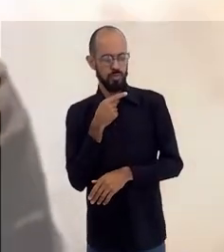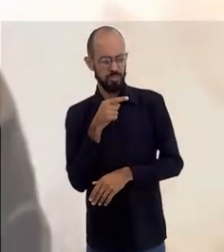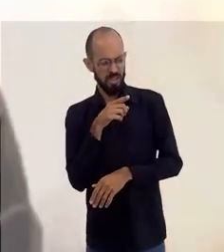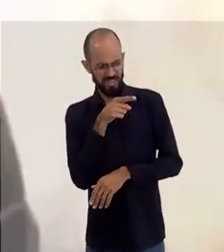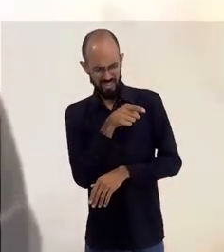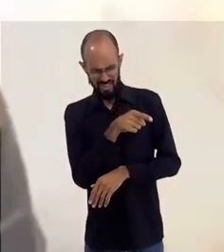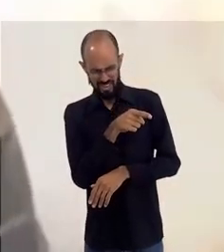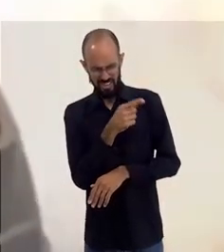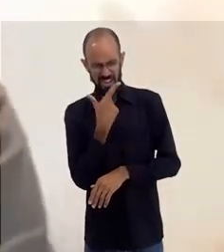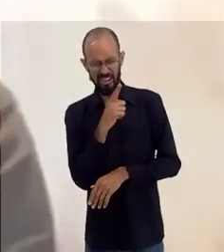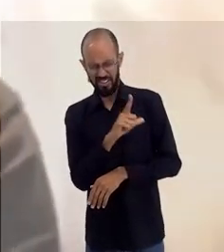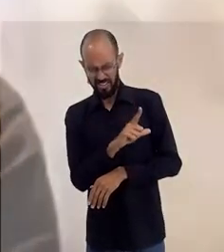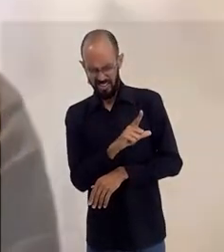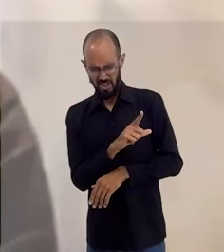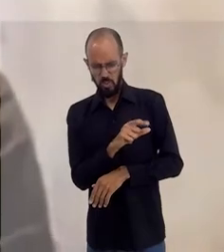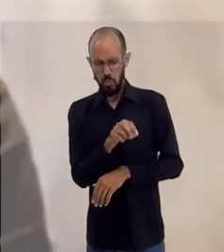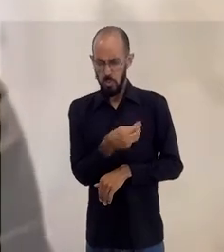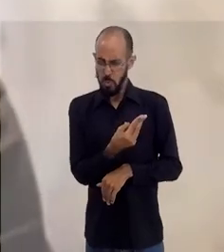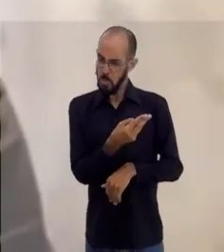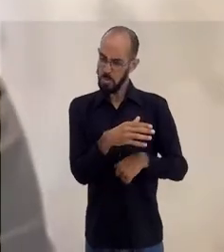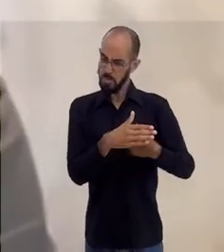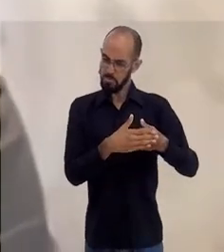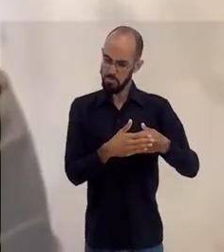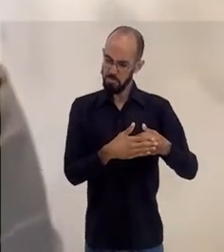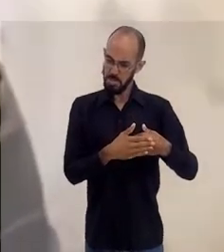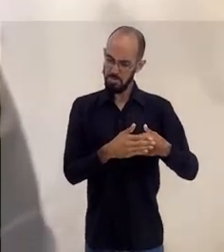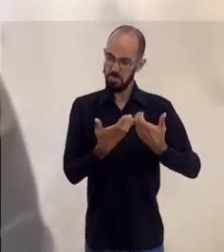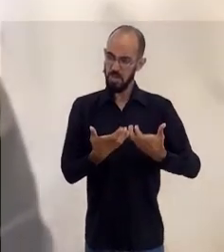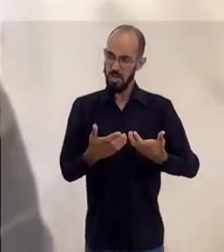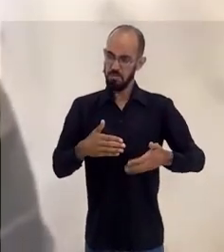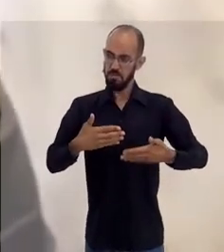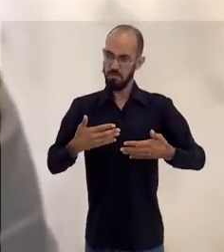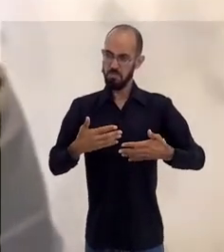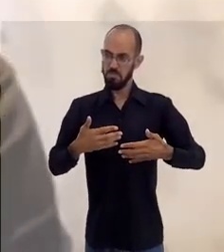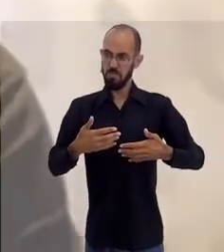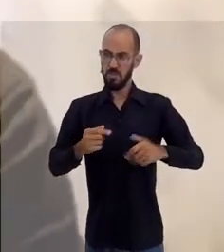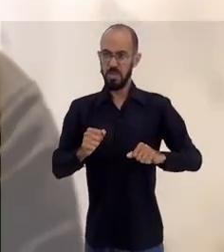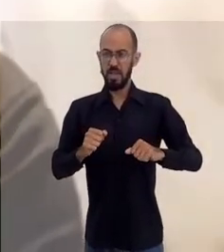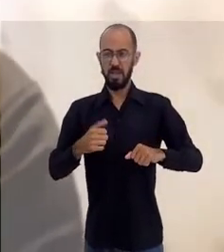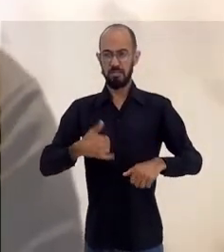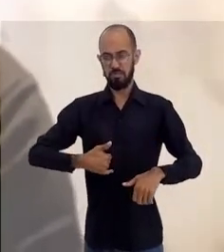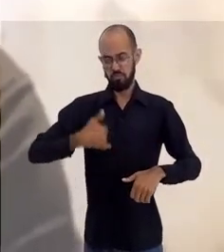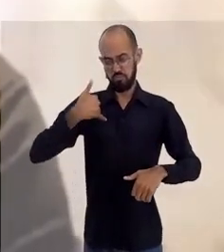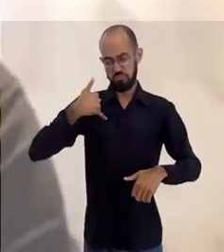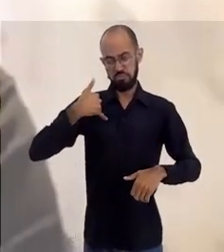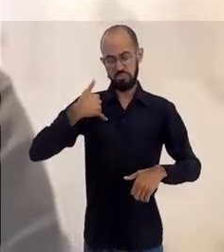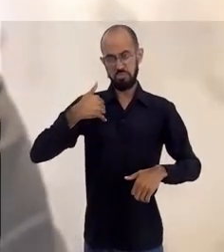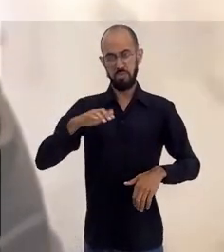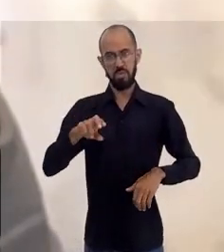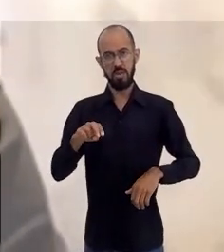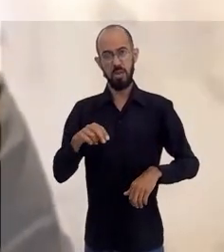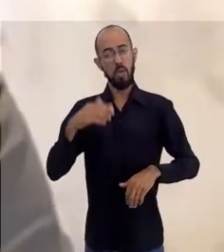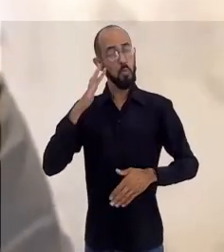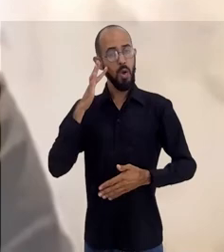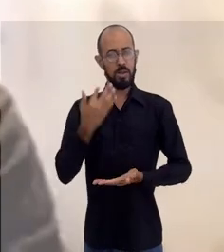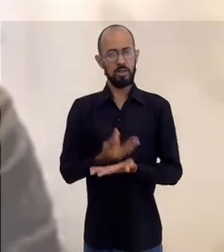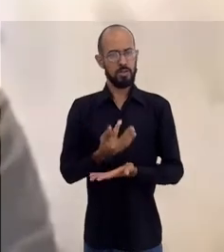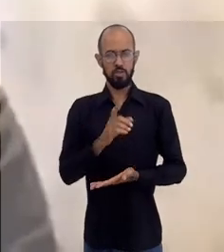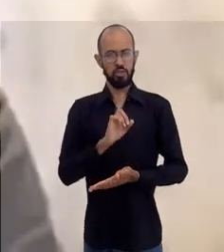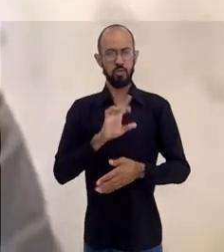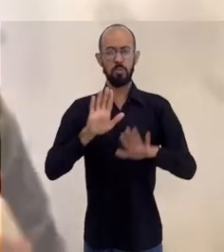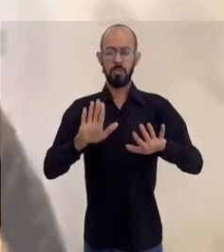ele tá se auto promovendo é não acredito nessa história é muito bom para ser verdade quando você falou